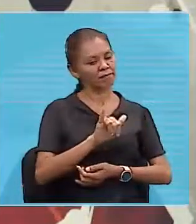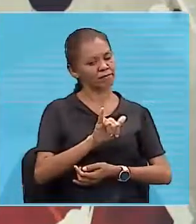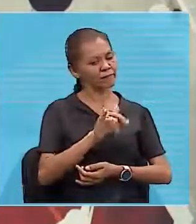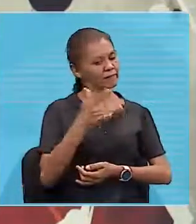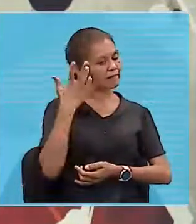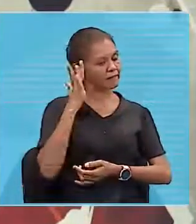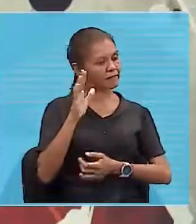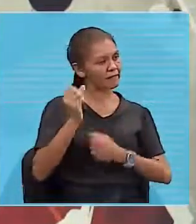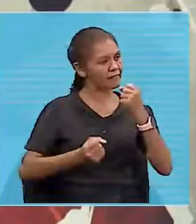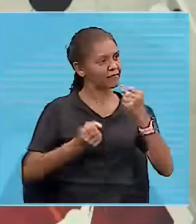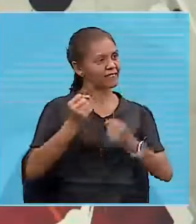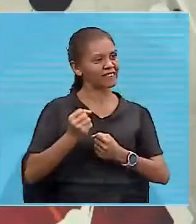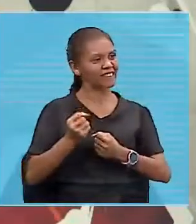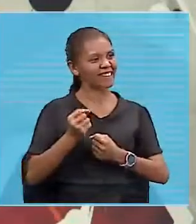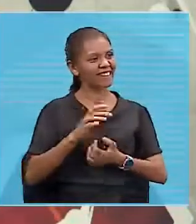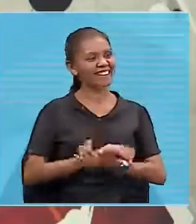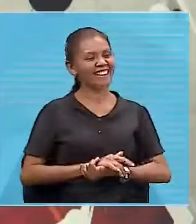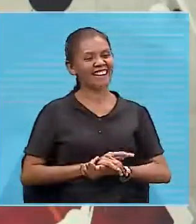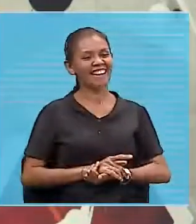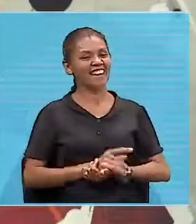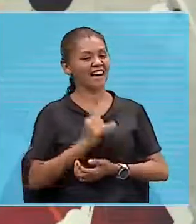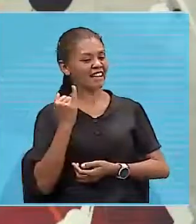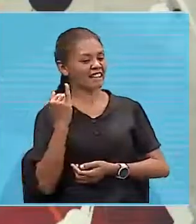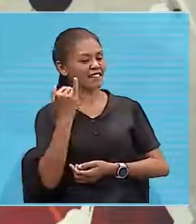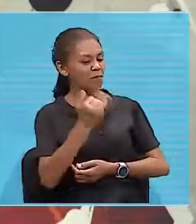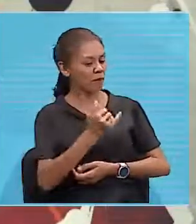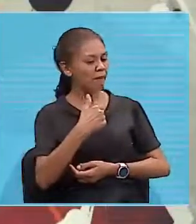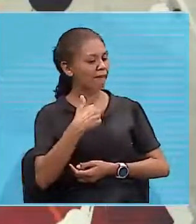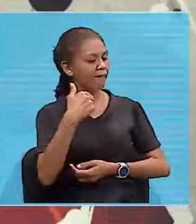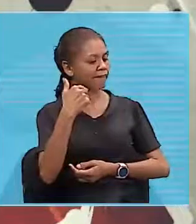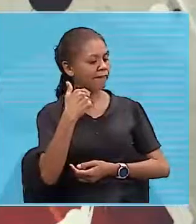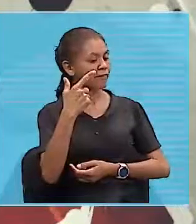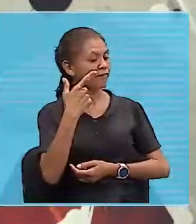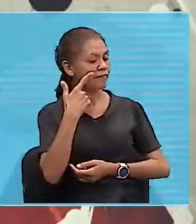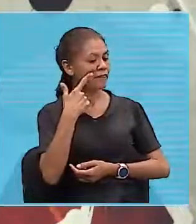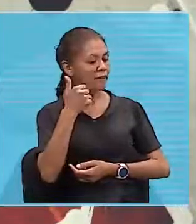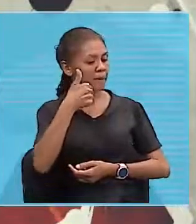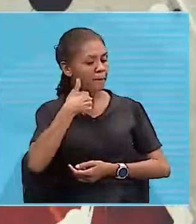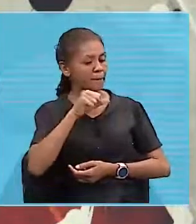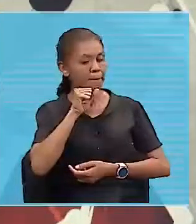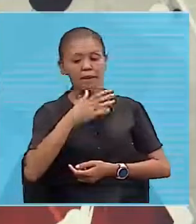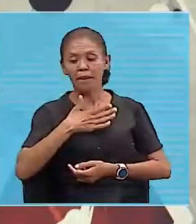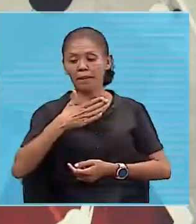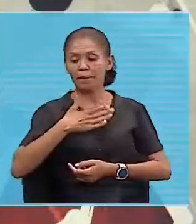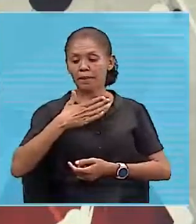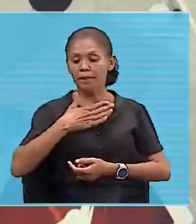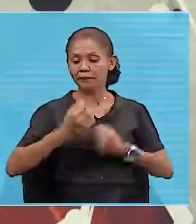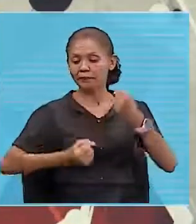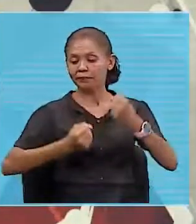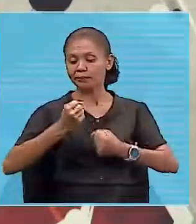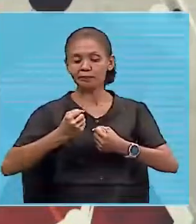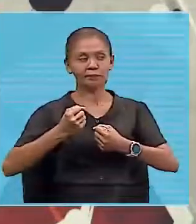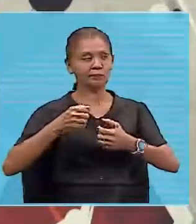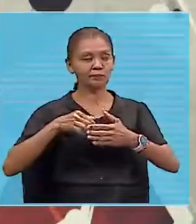mas eu já vi mamãe tirando o carro da garagem embora tentar e essa corrente